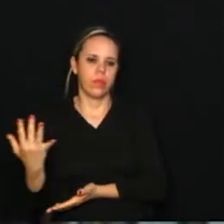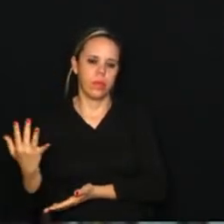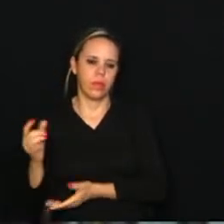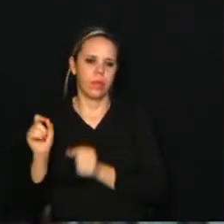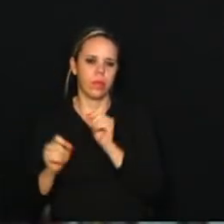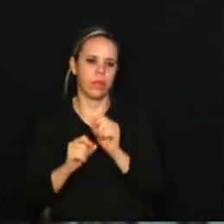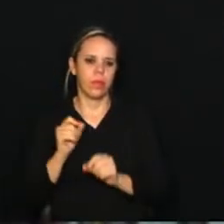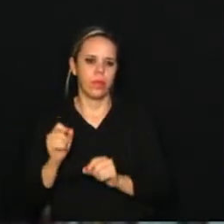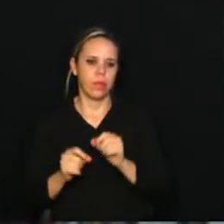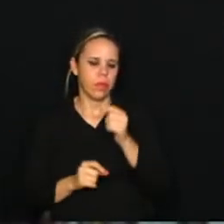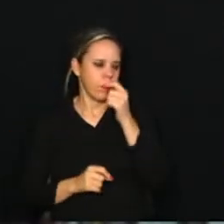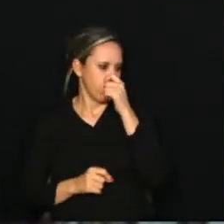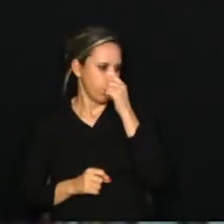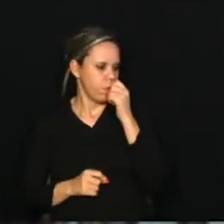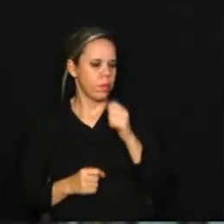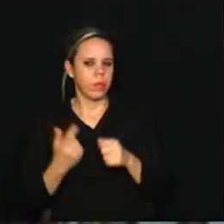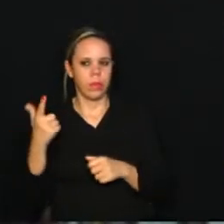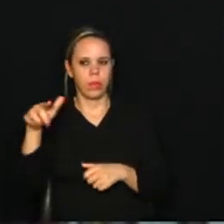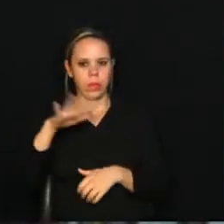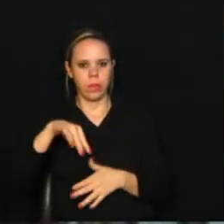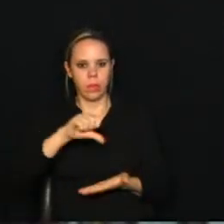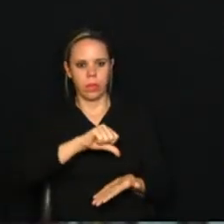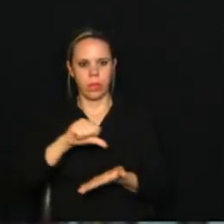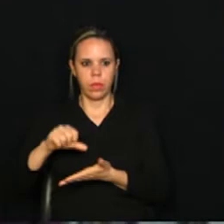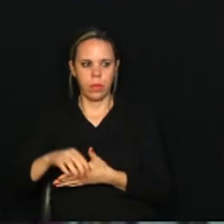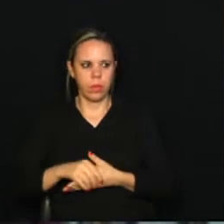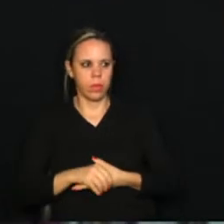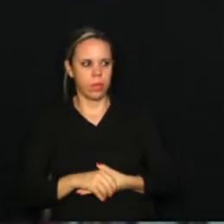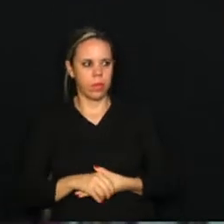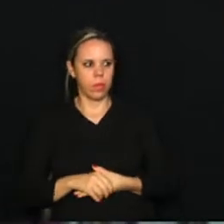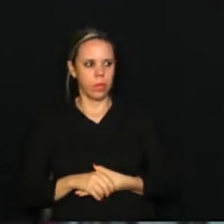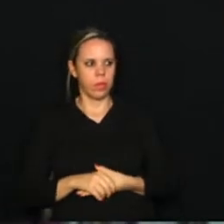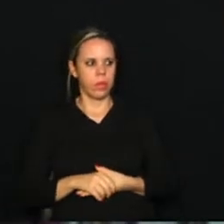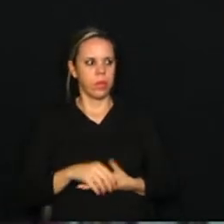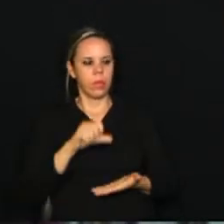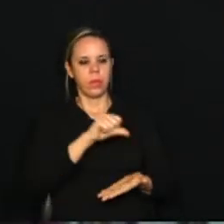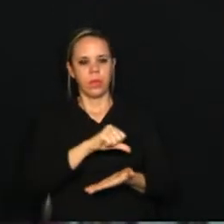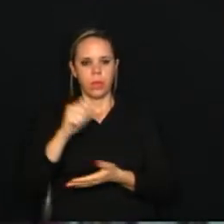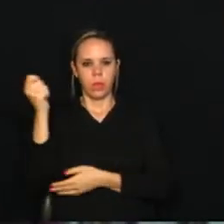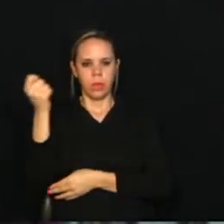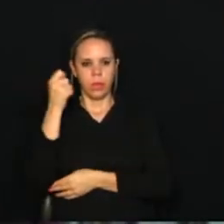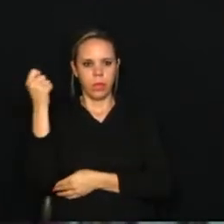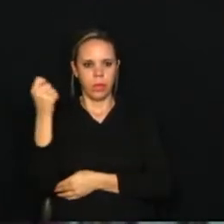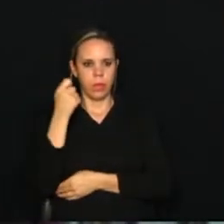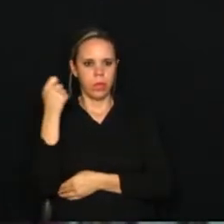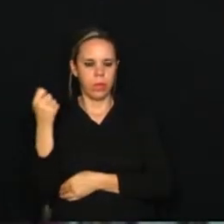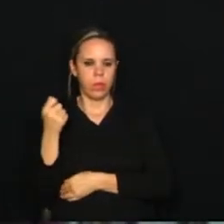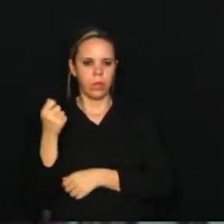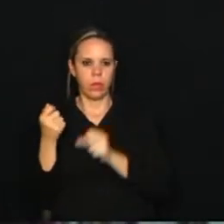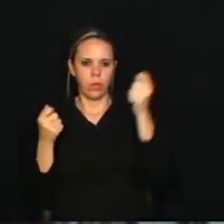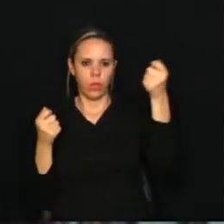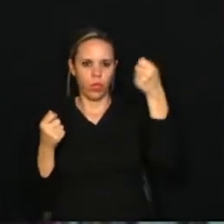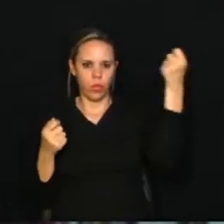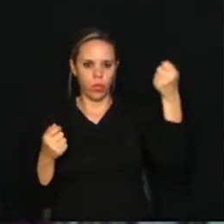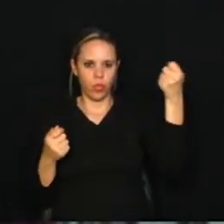que nas outras regiões, que é a região sul e a região